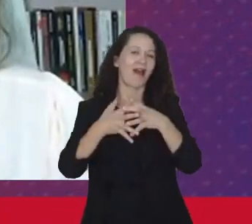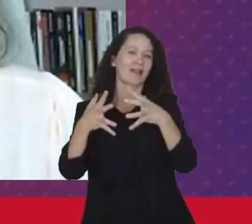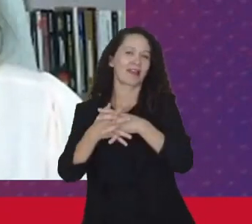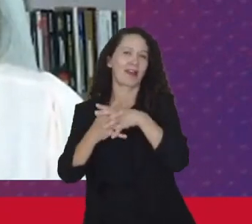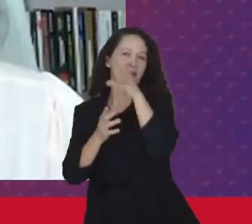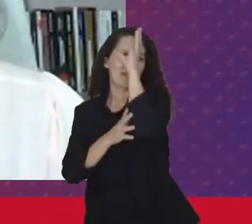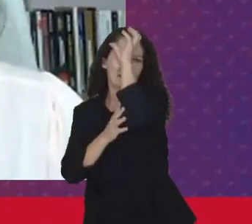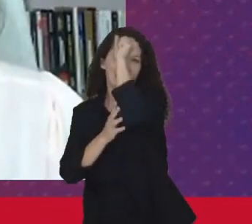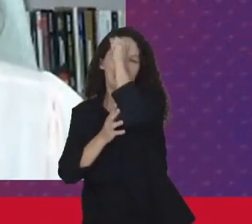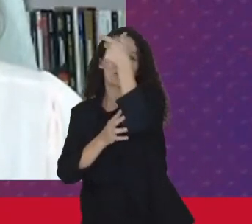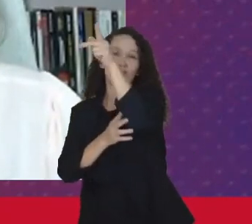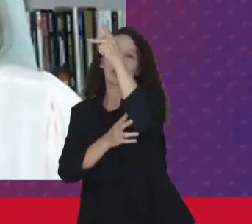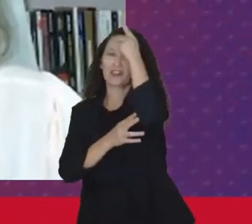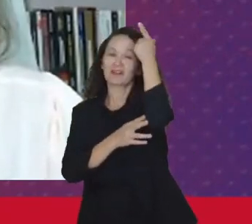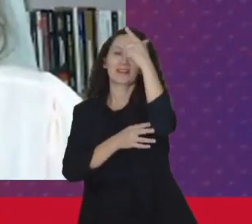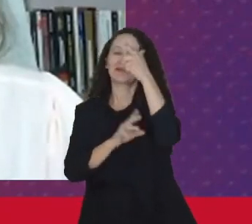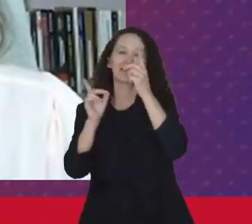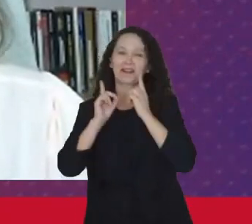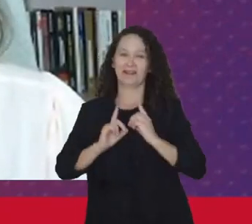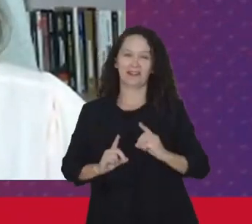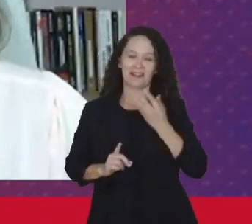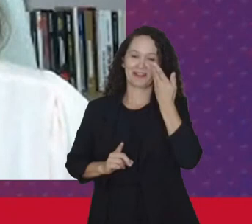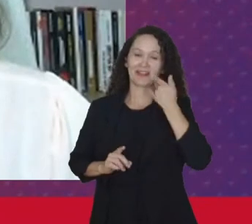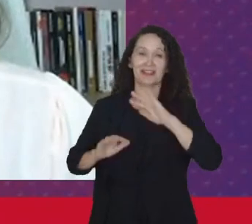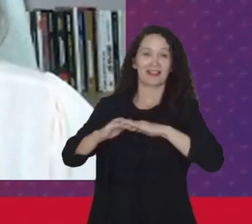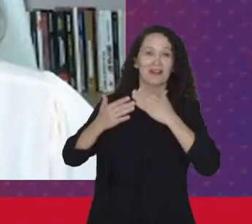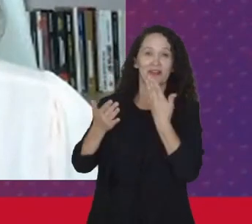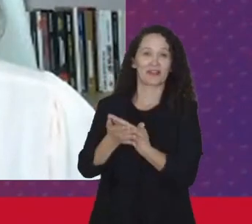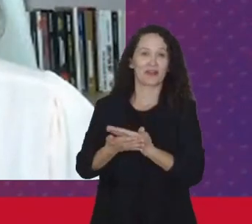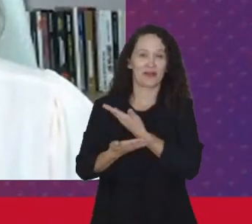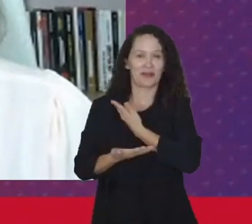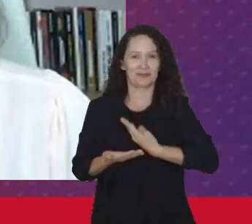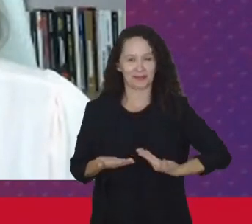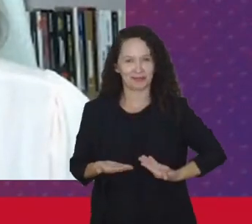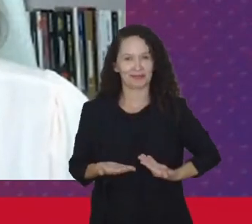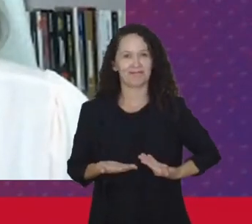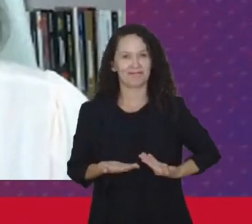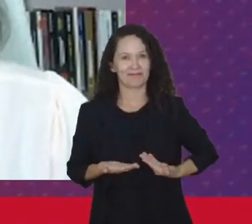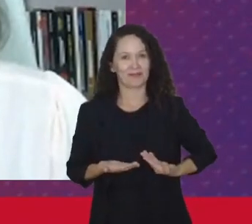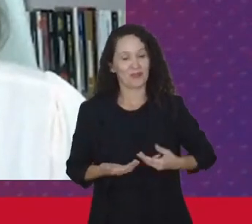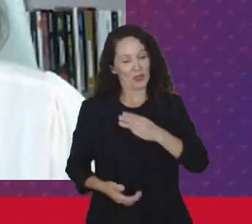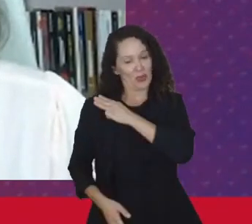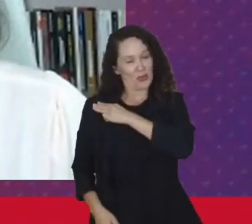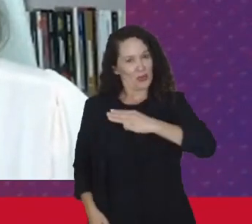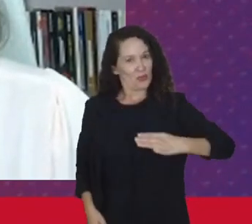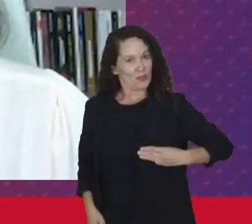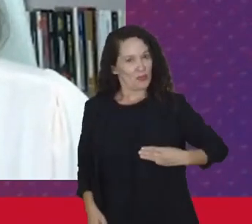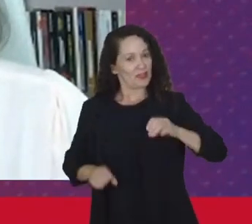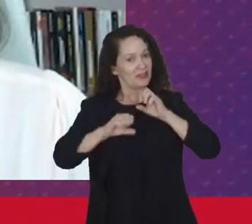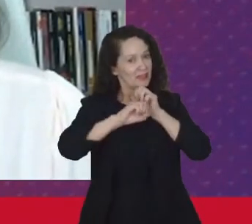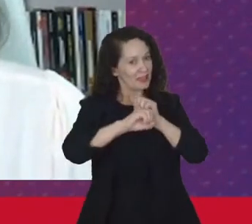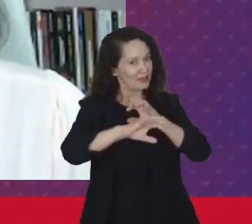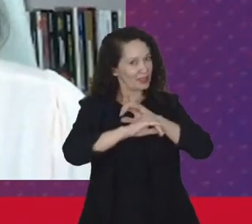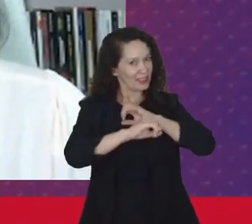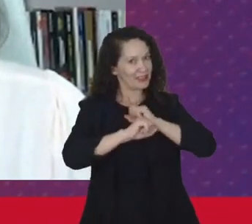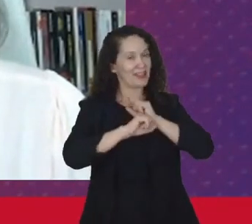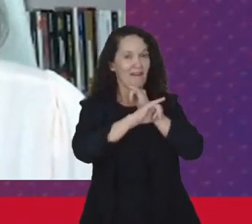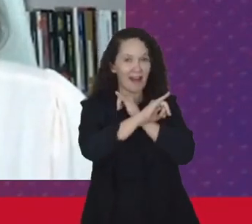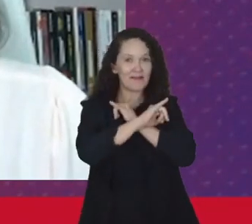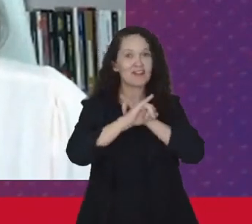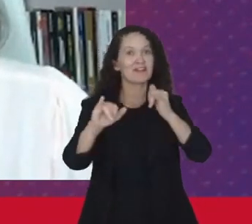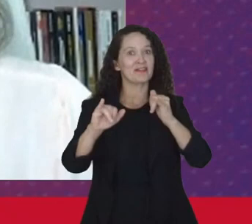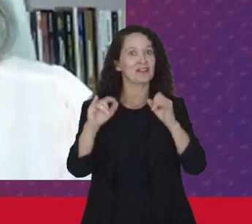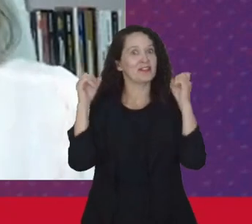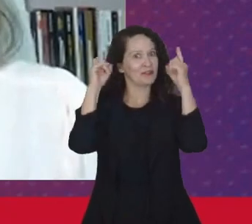o aprendizado das demais crianças na escola comum. Essa foi uma afirmação polêmica e alvo,